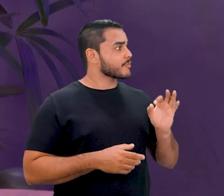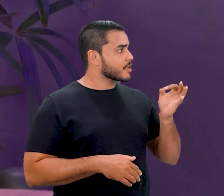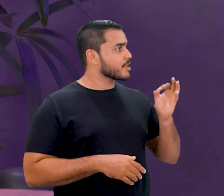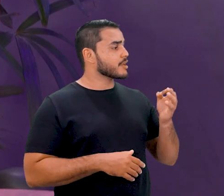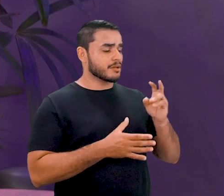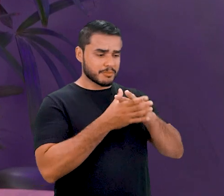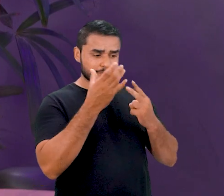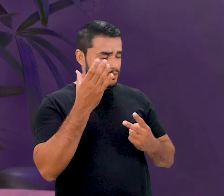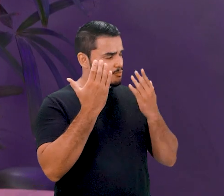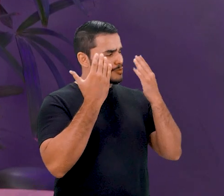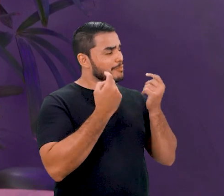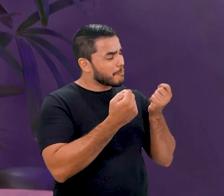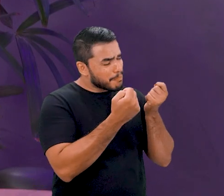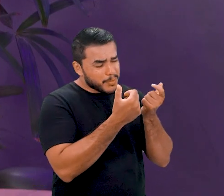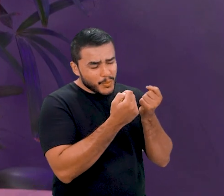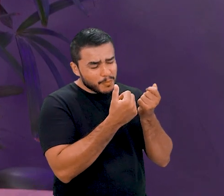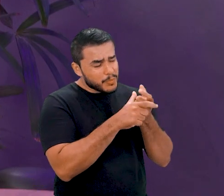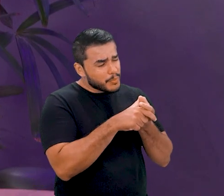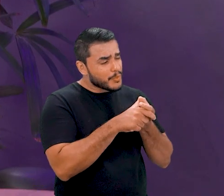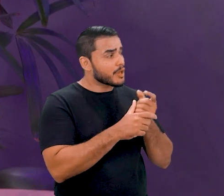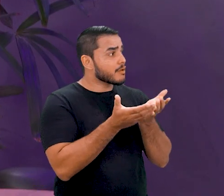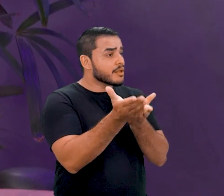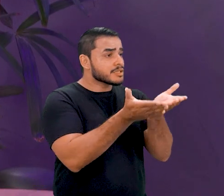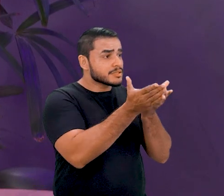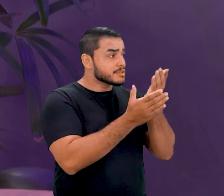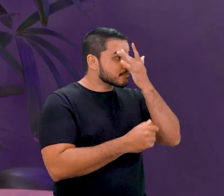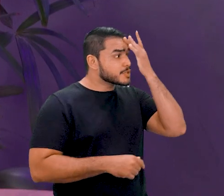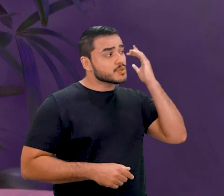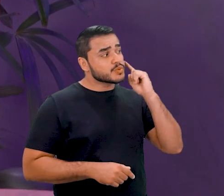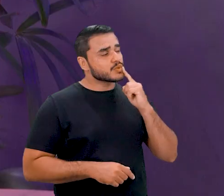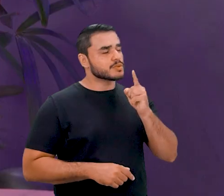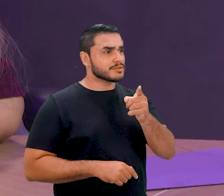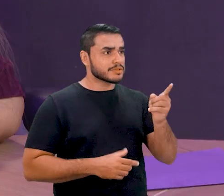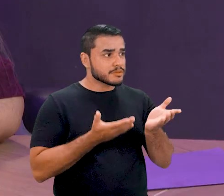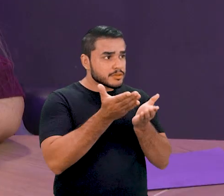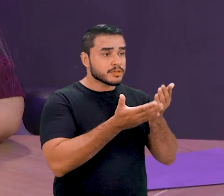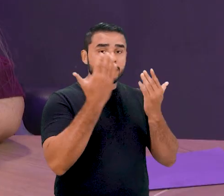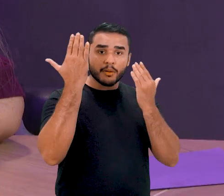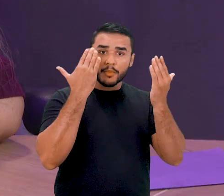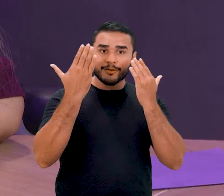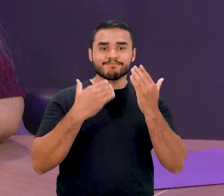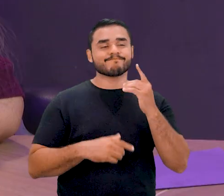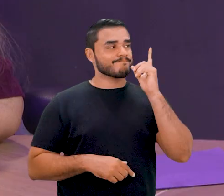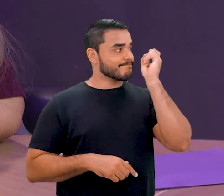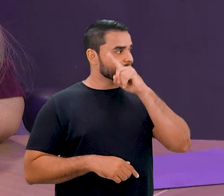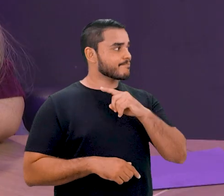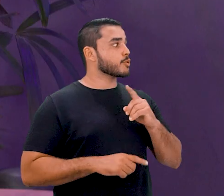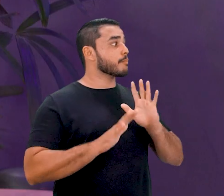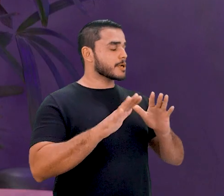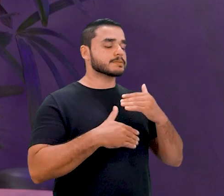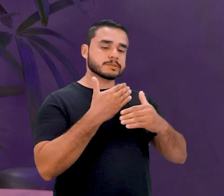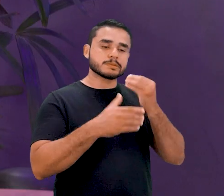saúde mental pela comunidade surda é muito precário ainda. Mas a gente tem se atentado bastante a isso e discutido